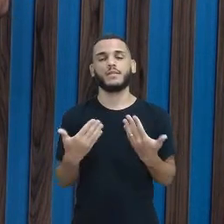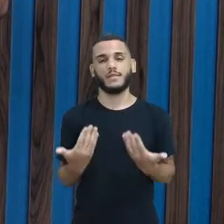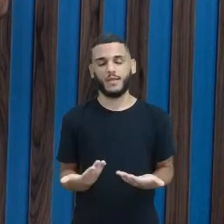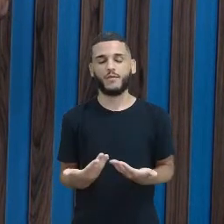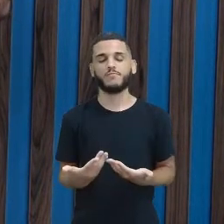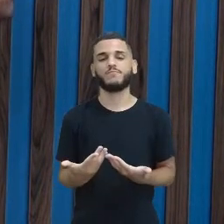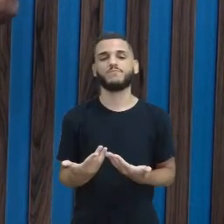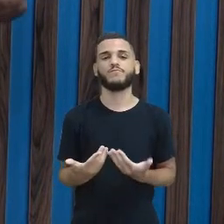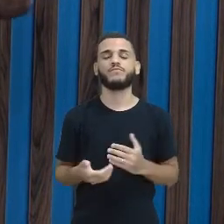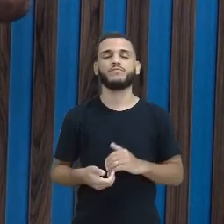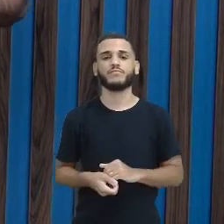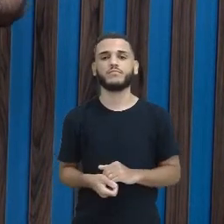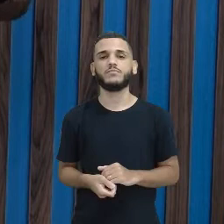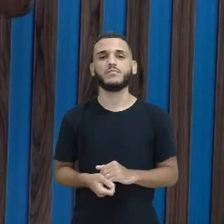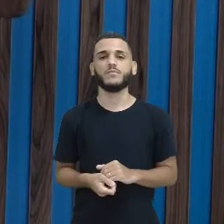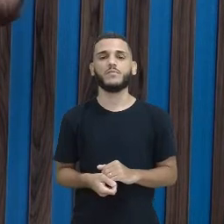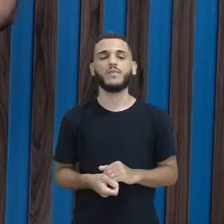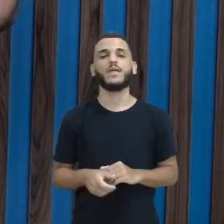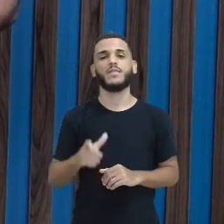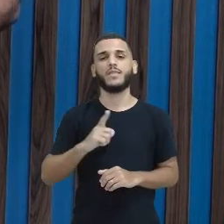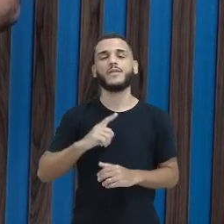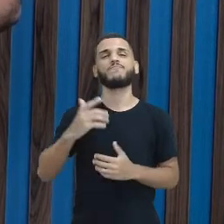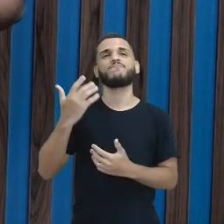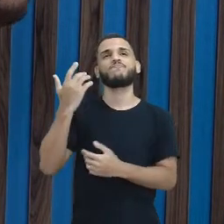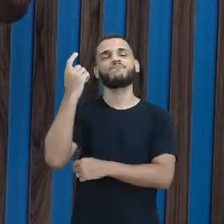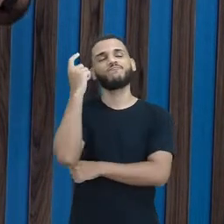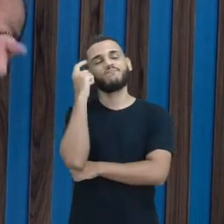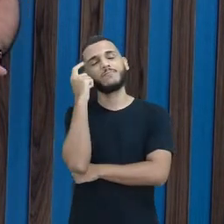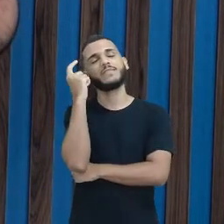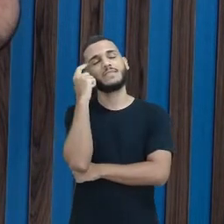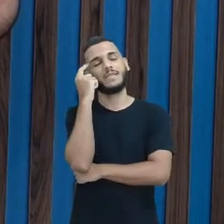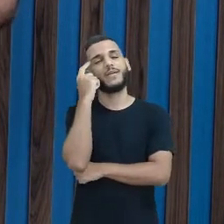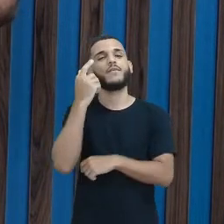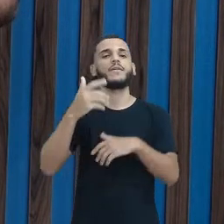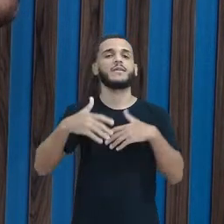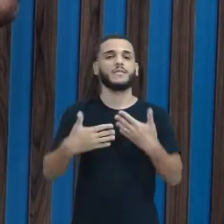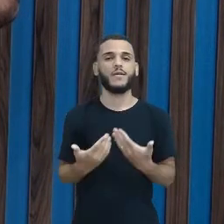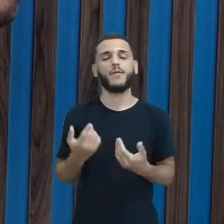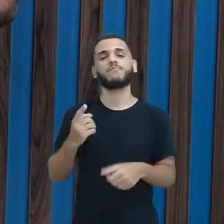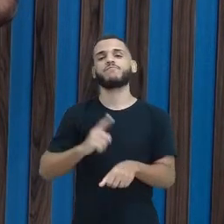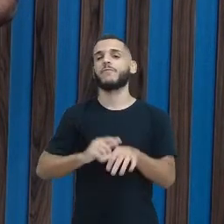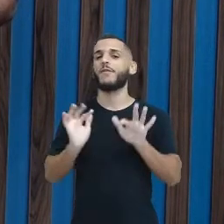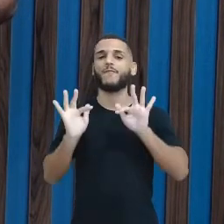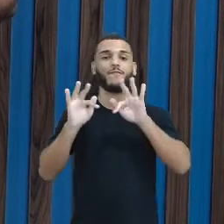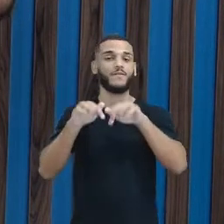para a gente, pessoal, essa reflexão. E no mais, nosso tempo